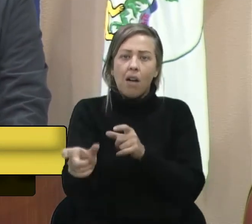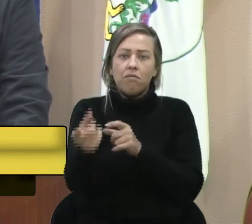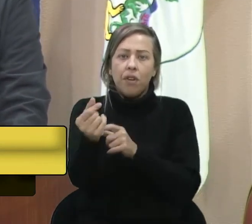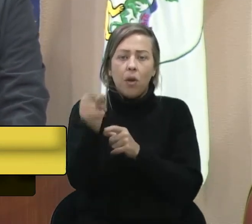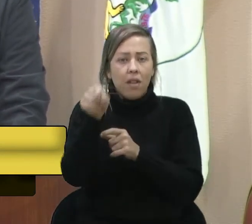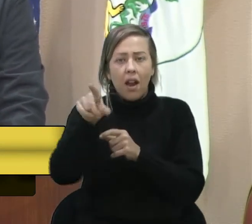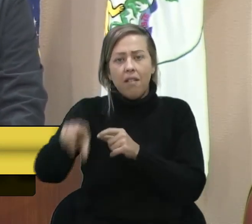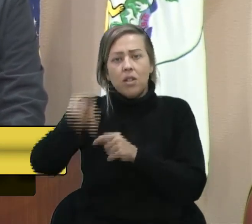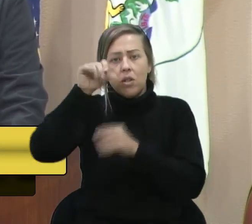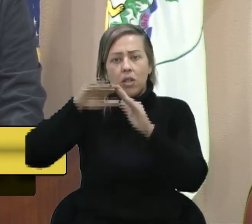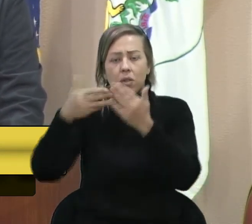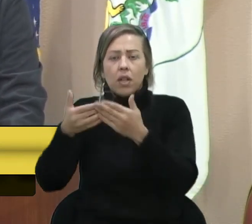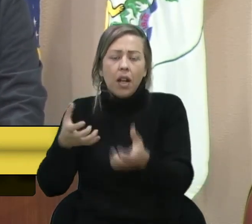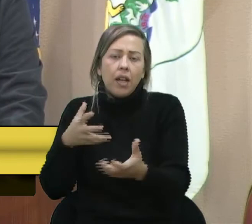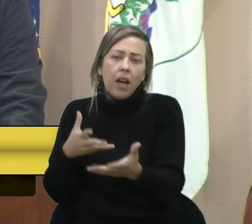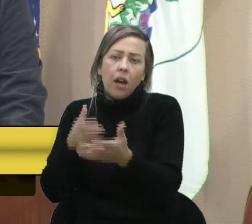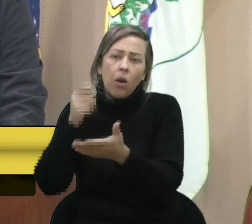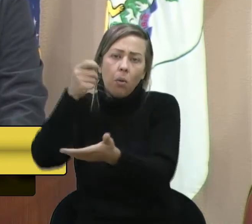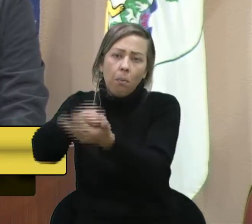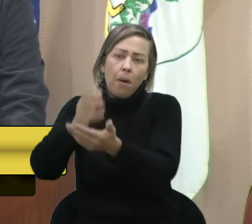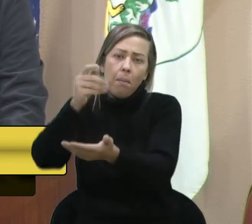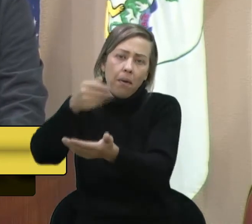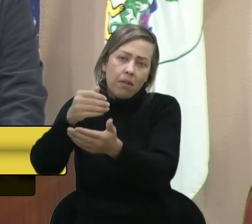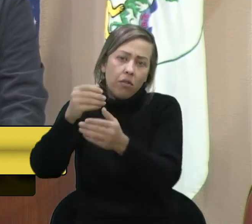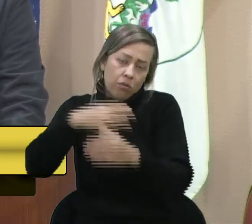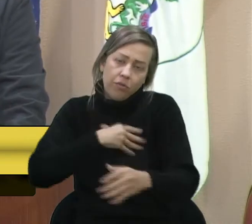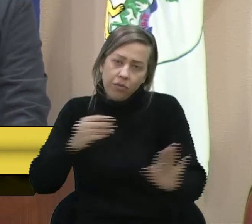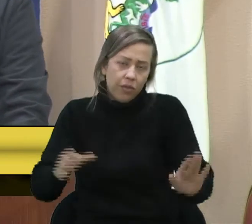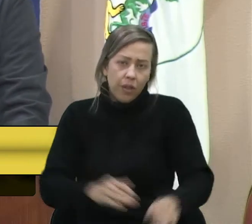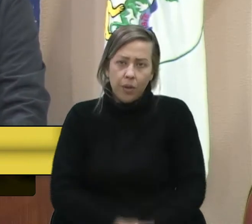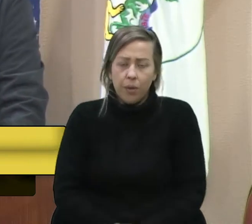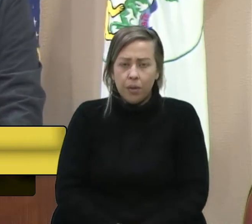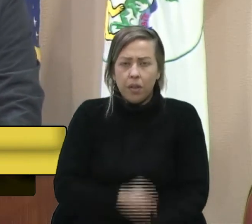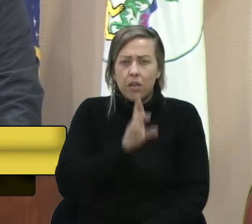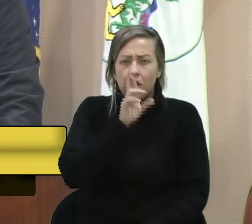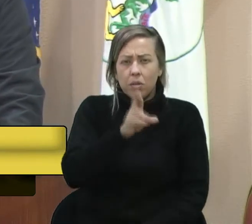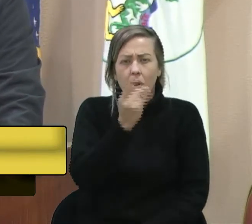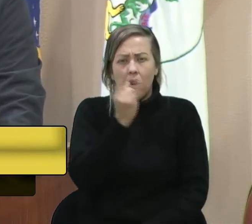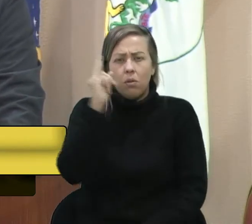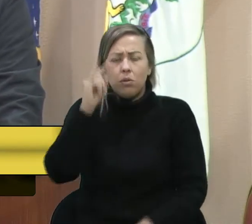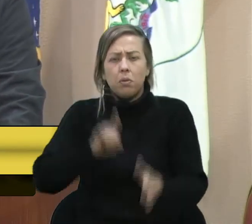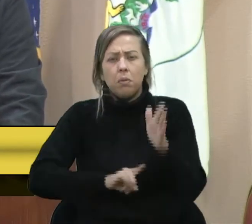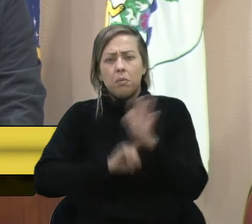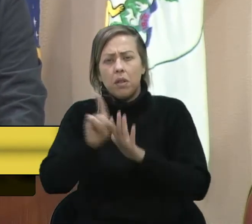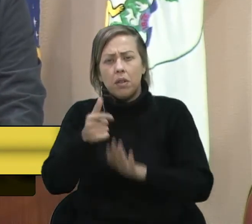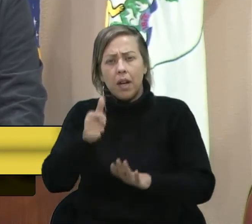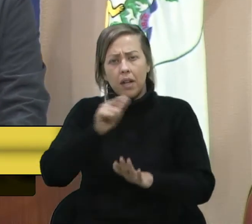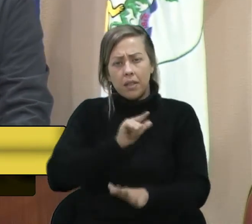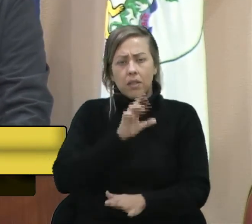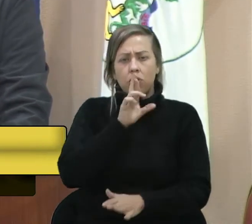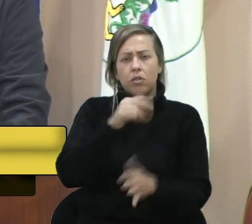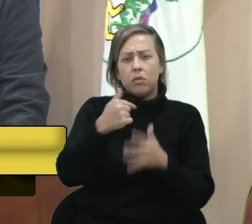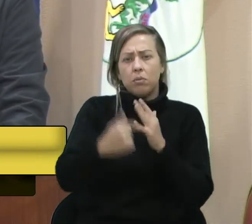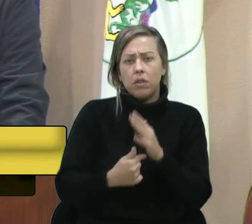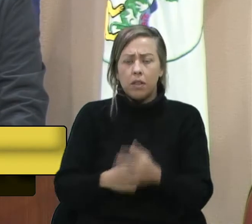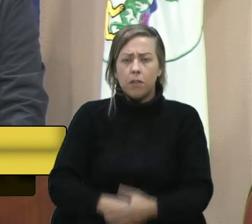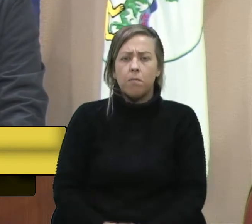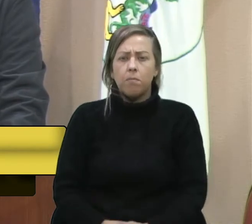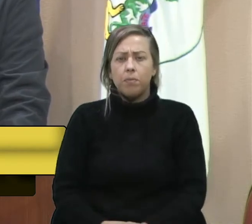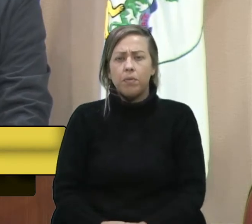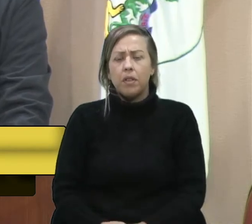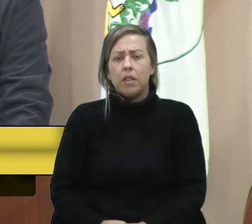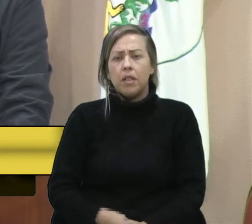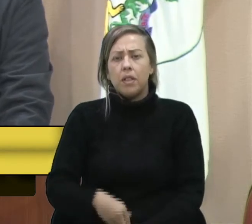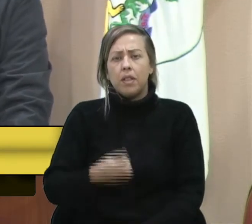vai escolher a escola que ela quer colocar o filho. E aí eu já respondo a tua última questão, antes de responder as outras. Quando o senhor diz,